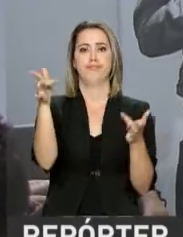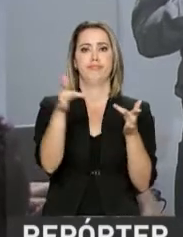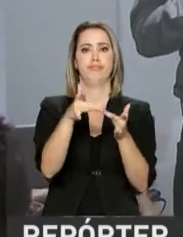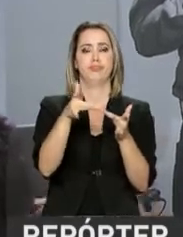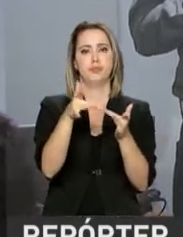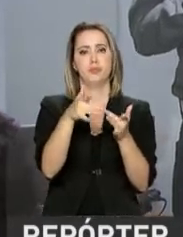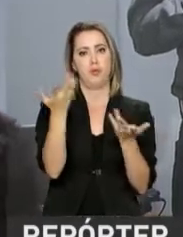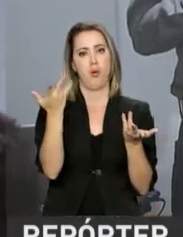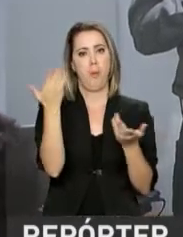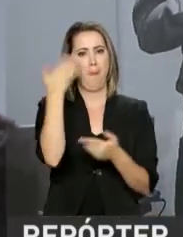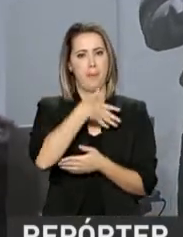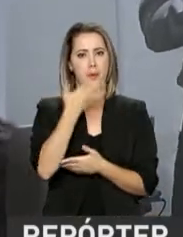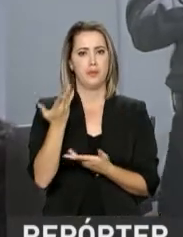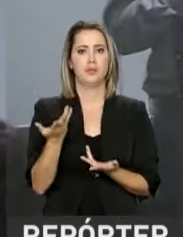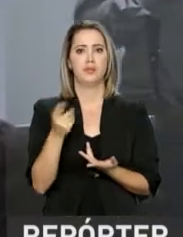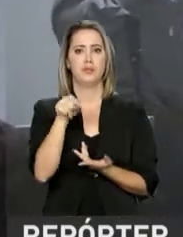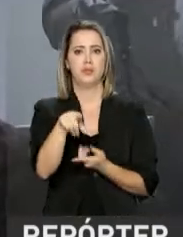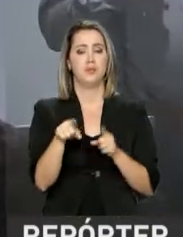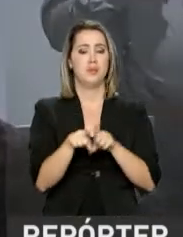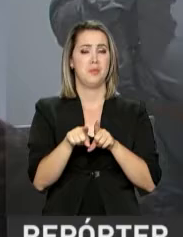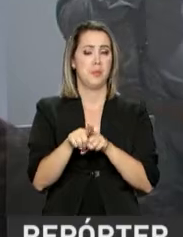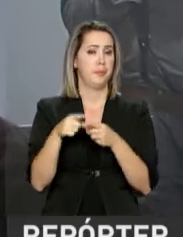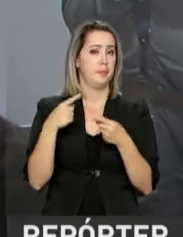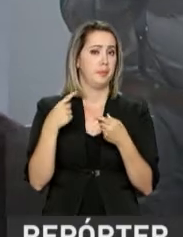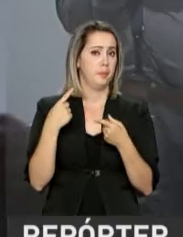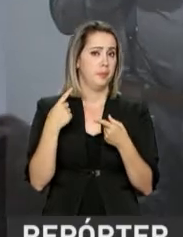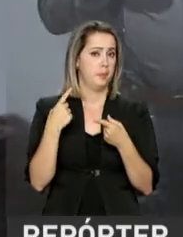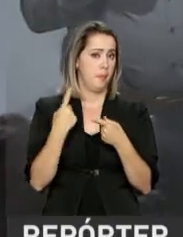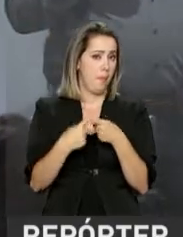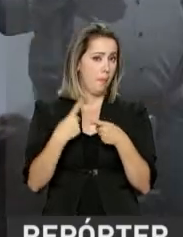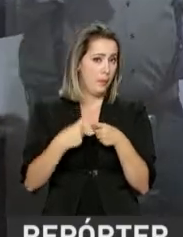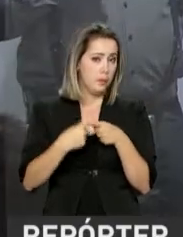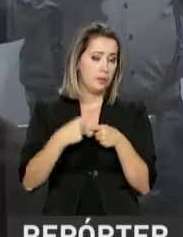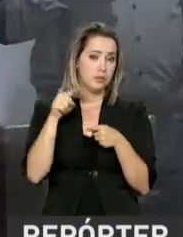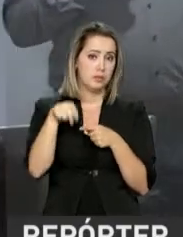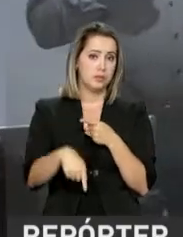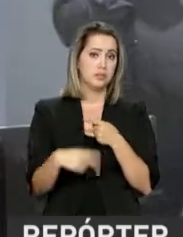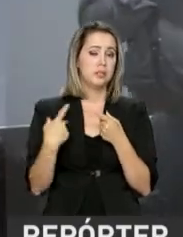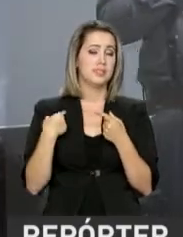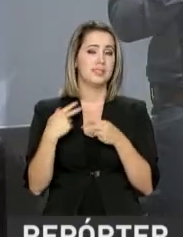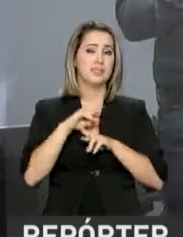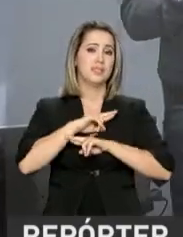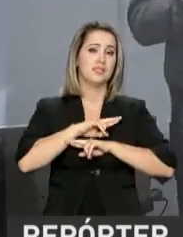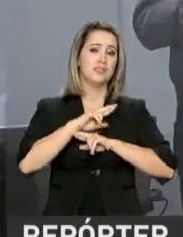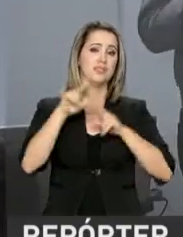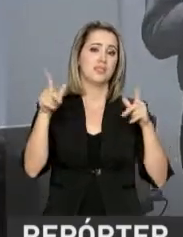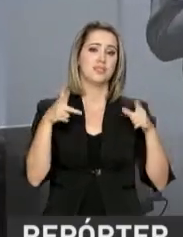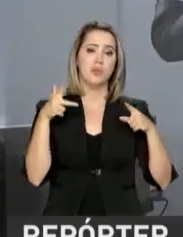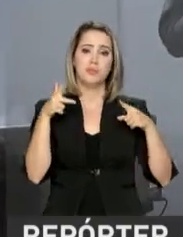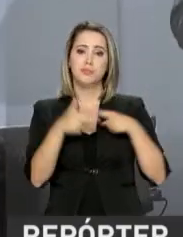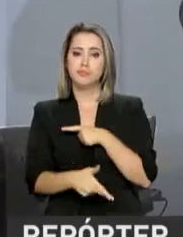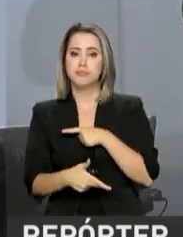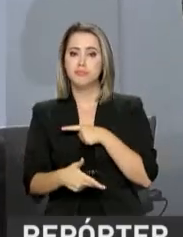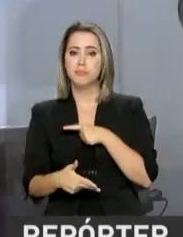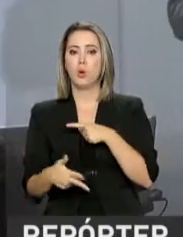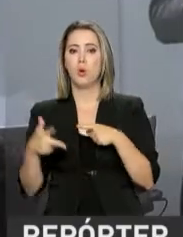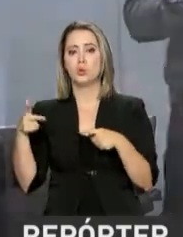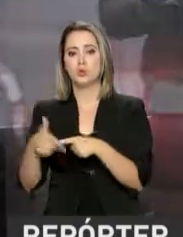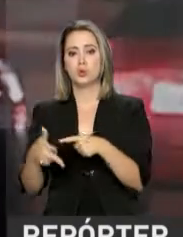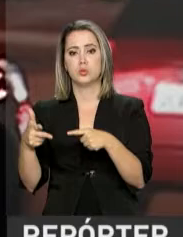prova, em função do excesso de vícios que ela tem.